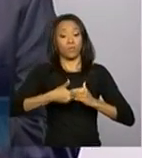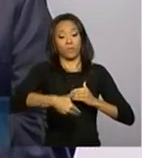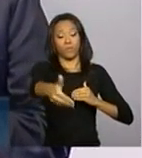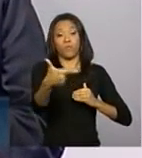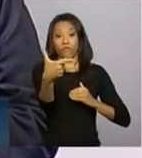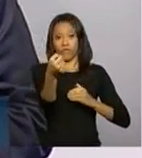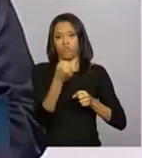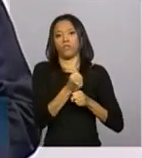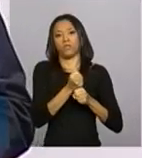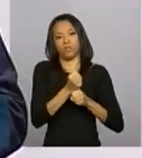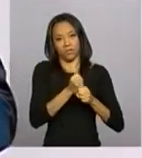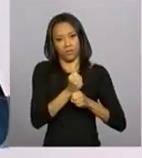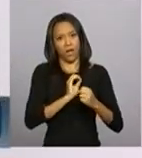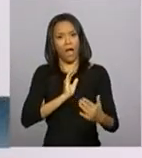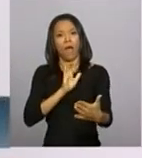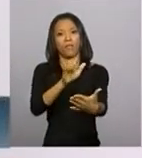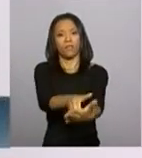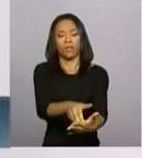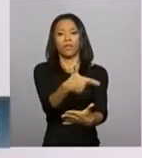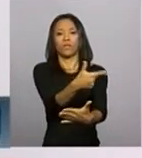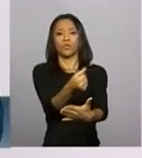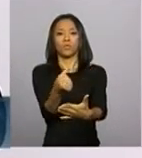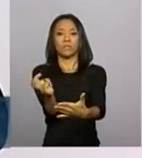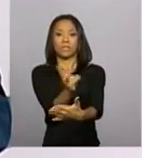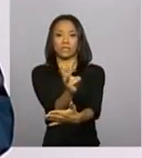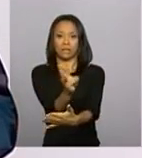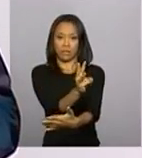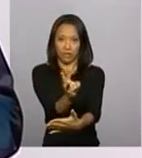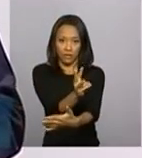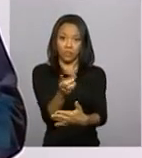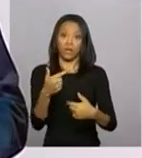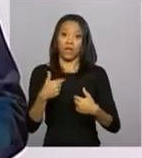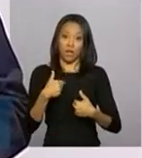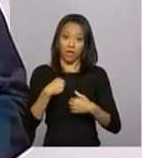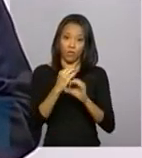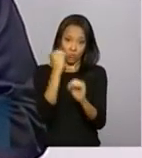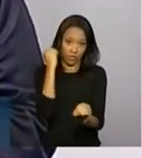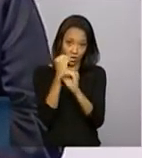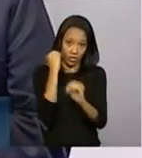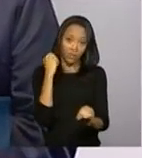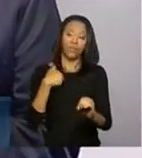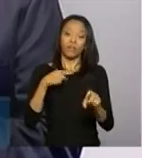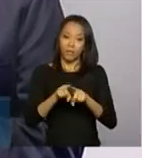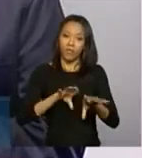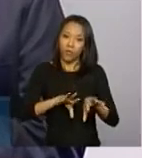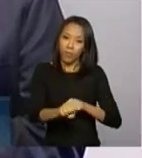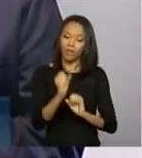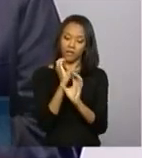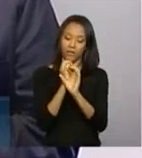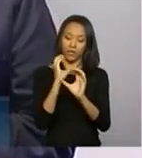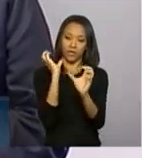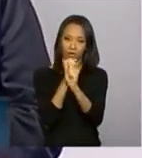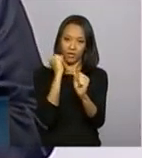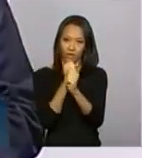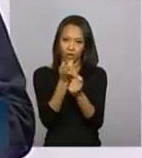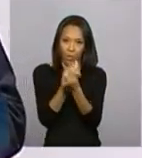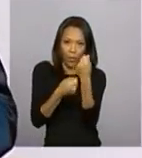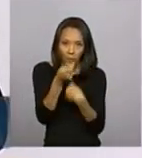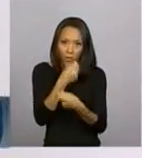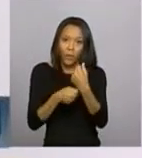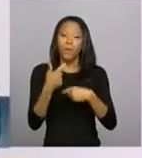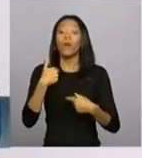anos, até 203. Como engenheiro economista, tendo sido prefeito de São Paulo, uma